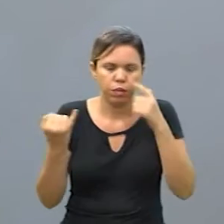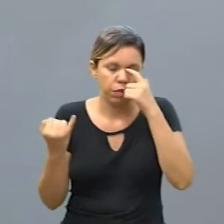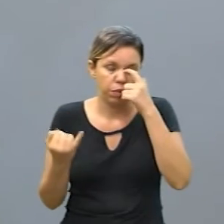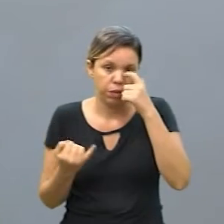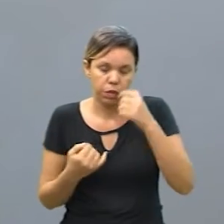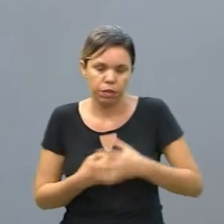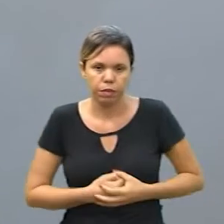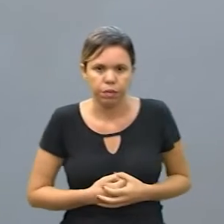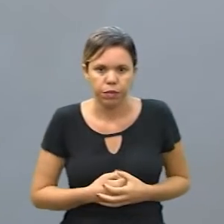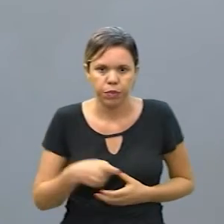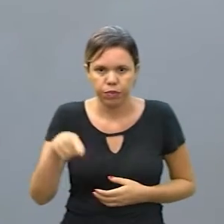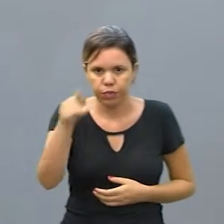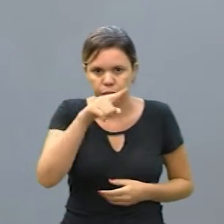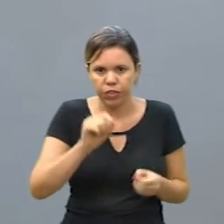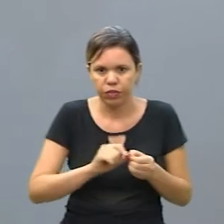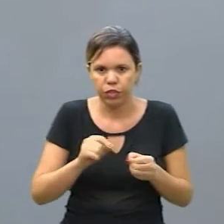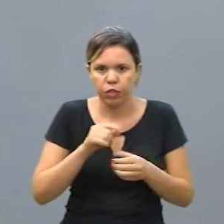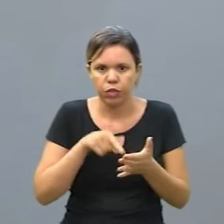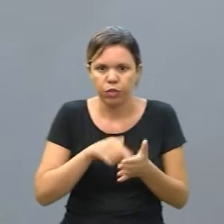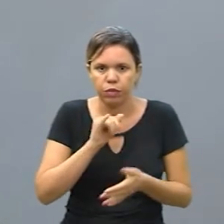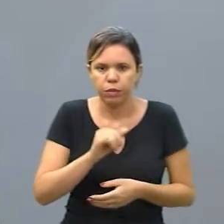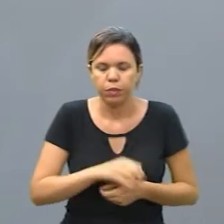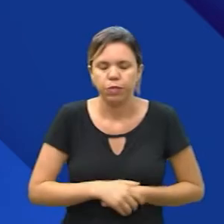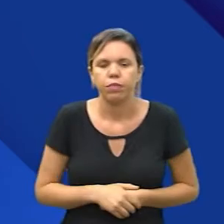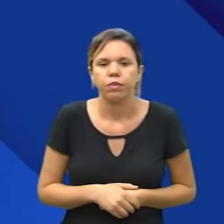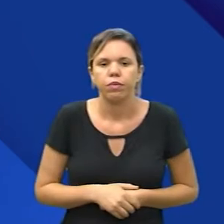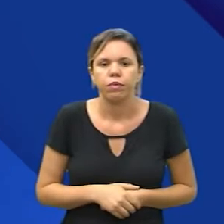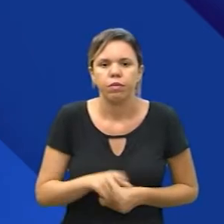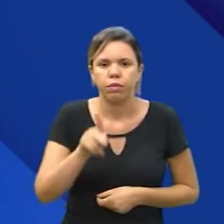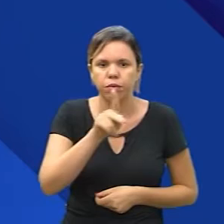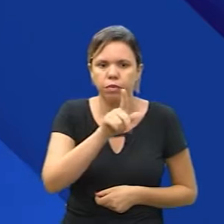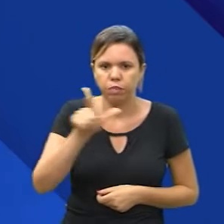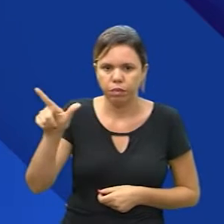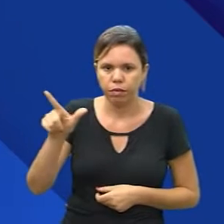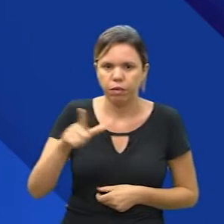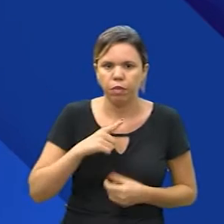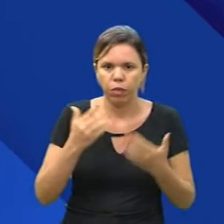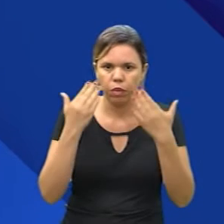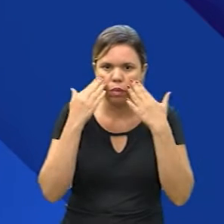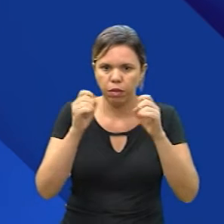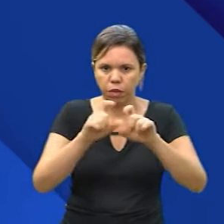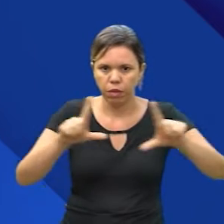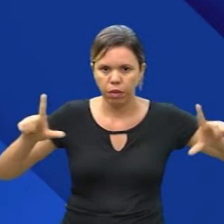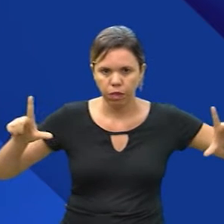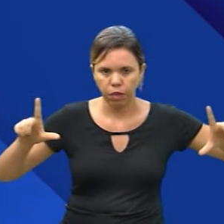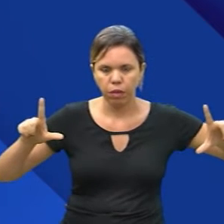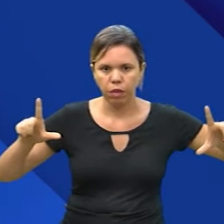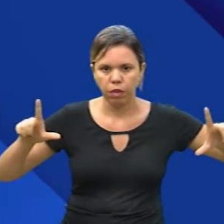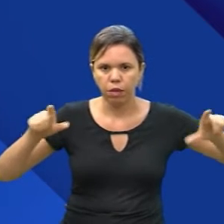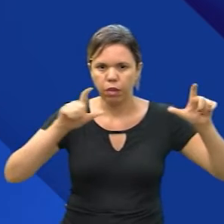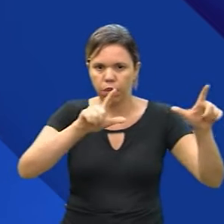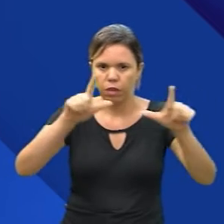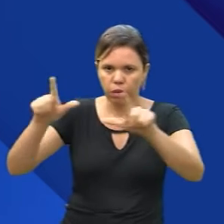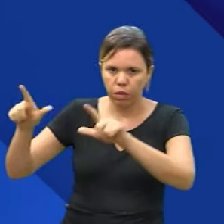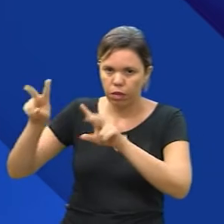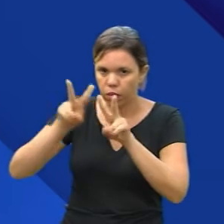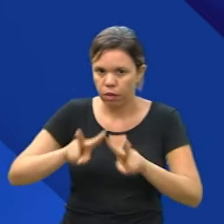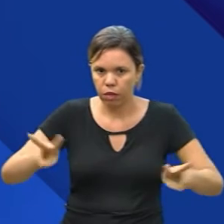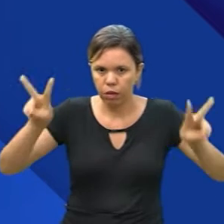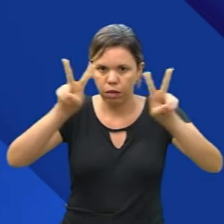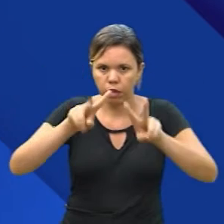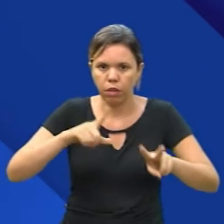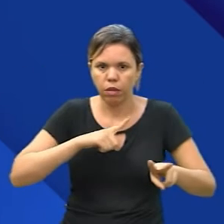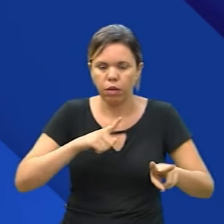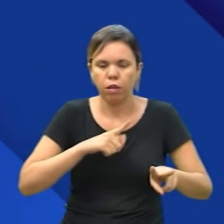é muito importante você fazer essa denúncia. O PL prevê que a placa ou cartaz esteja em local